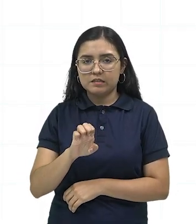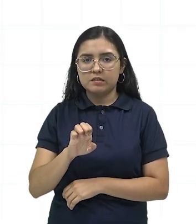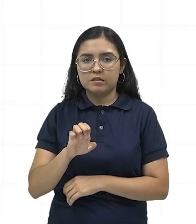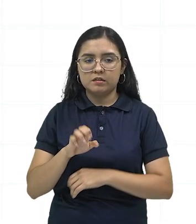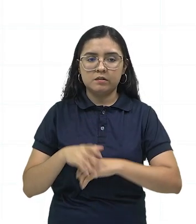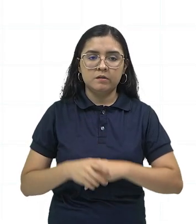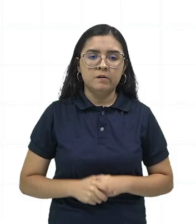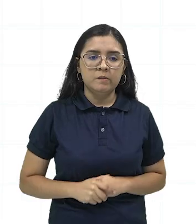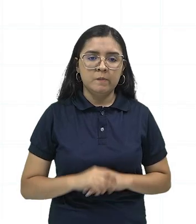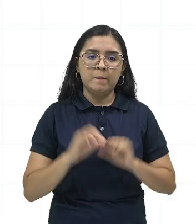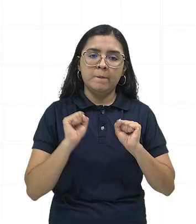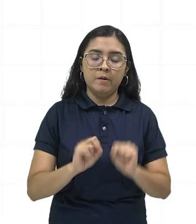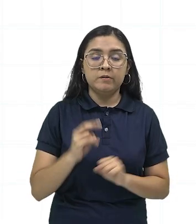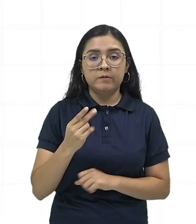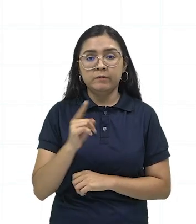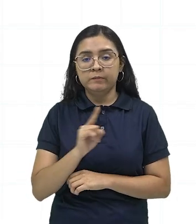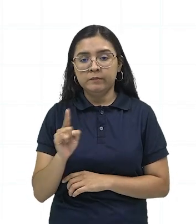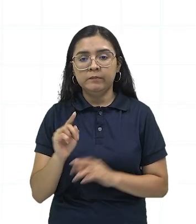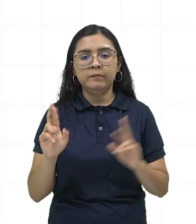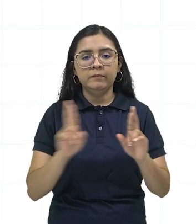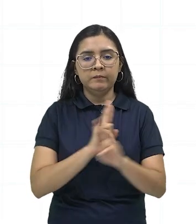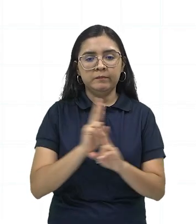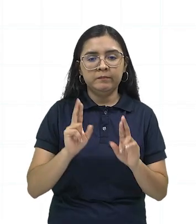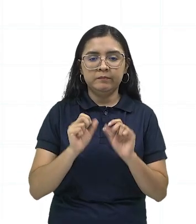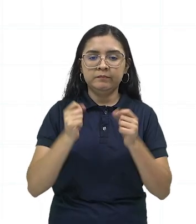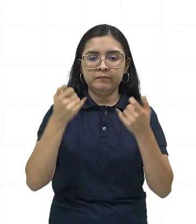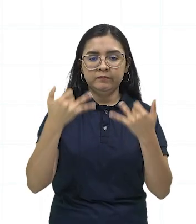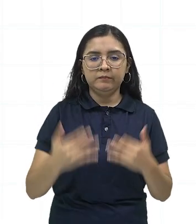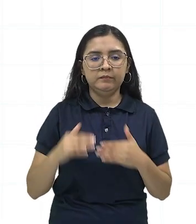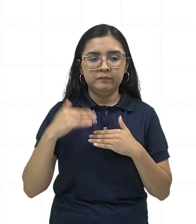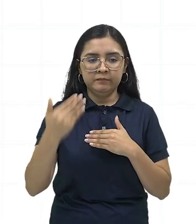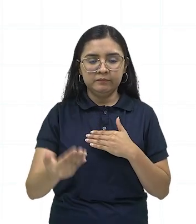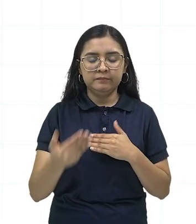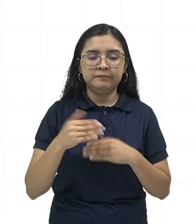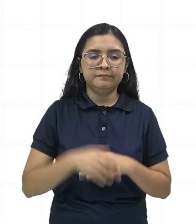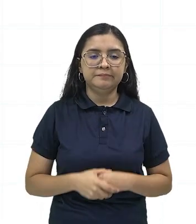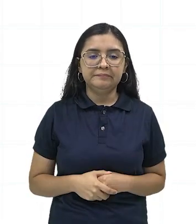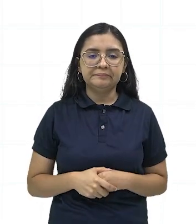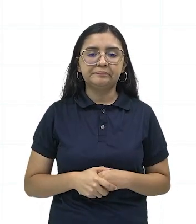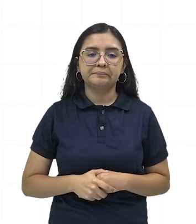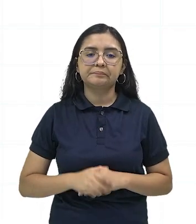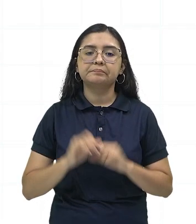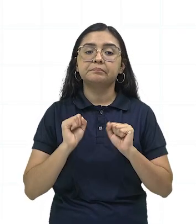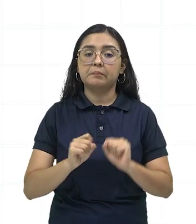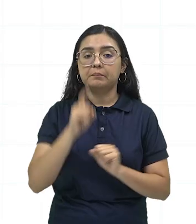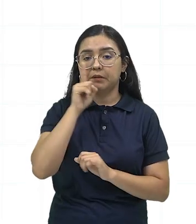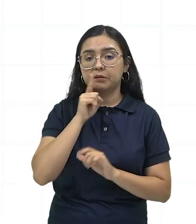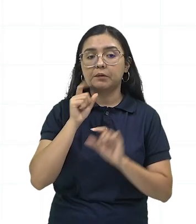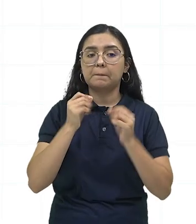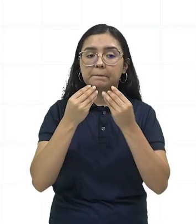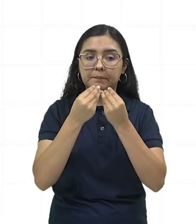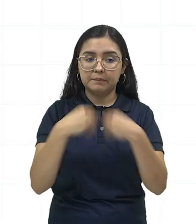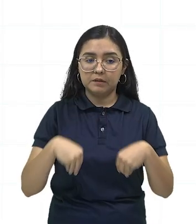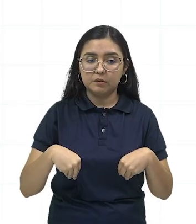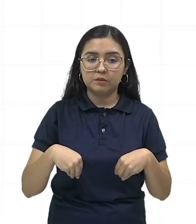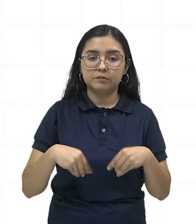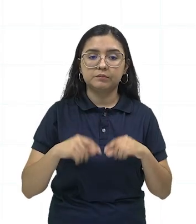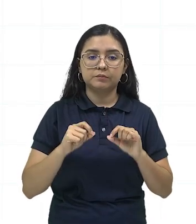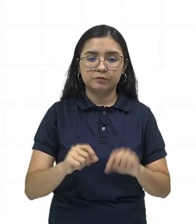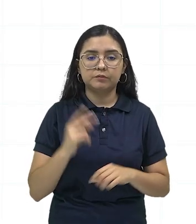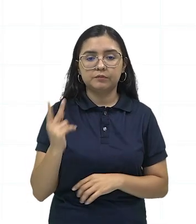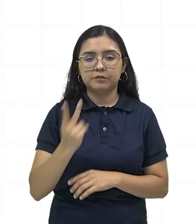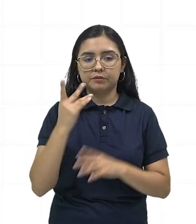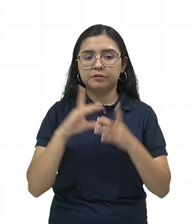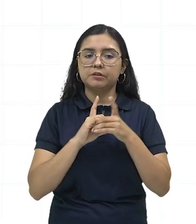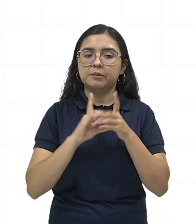ou não ocorrer, que faz relação com o que será dito posteriormente. Corremos o risco de prejudicar os valores